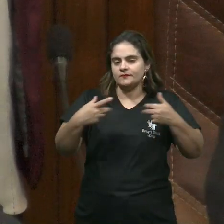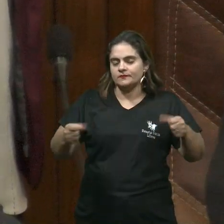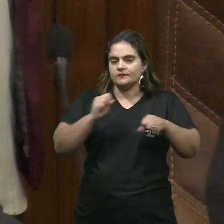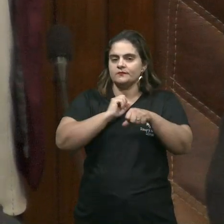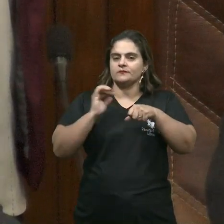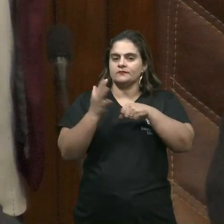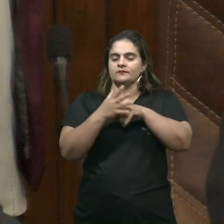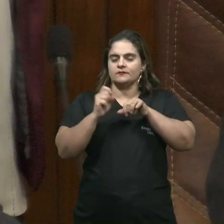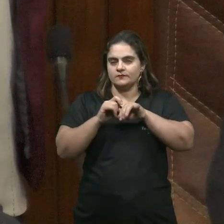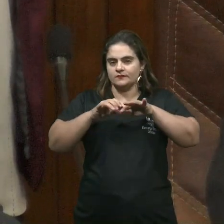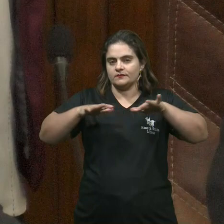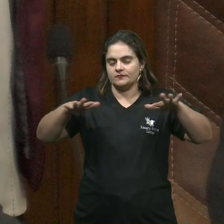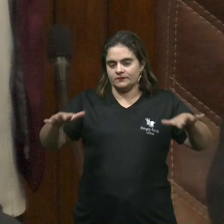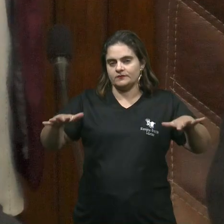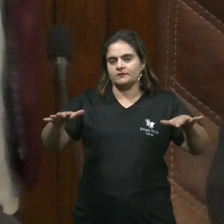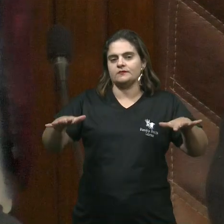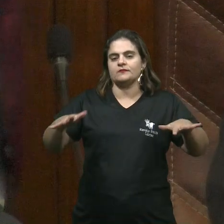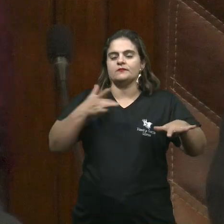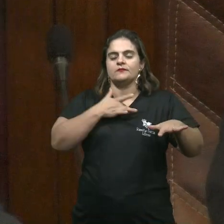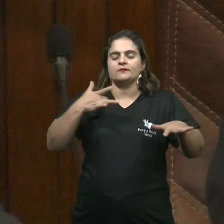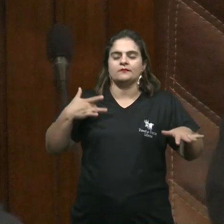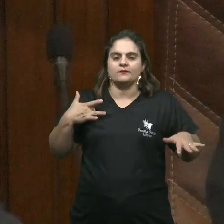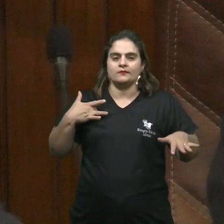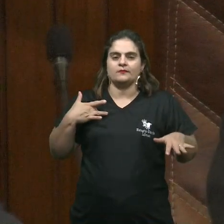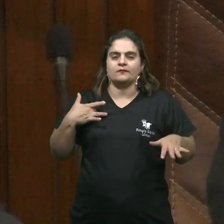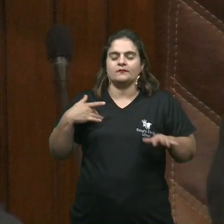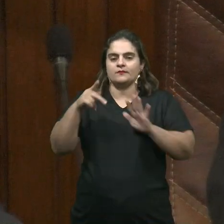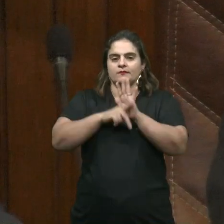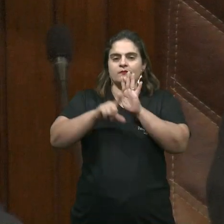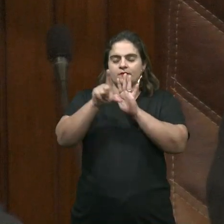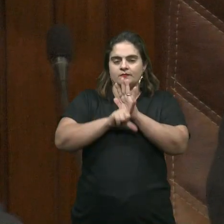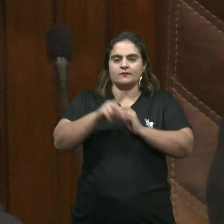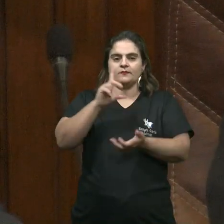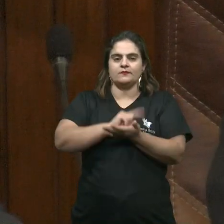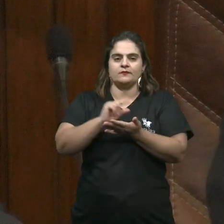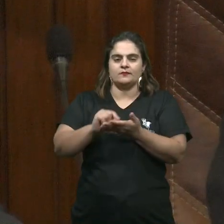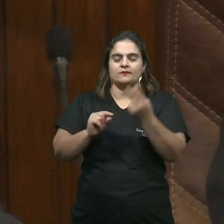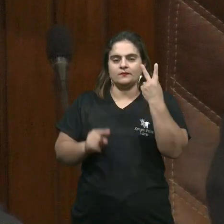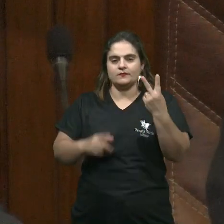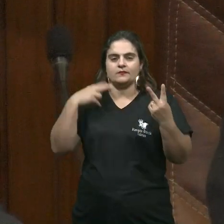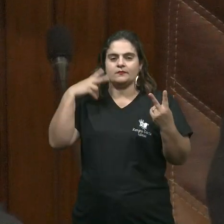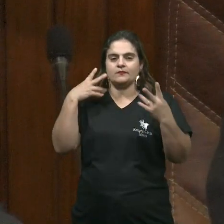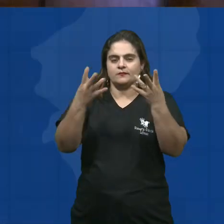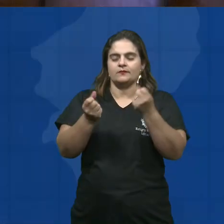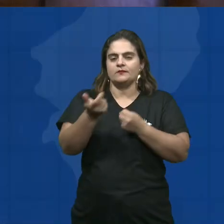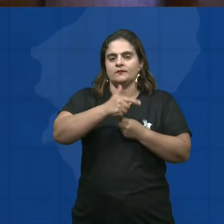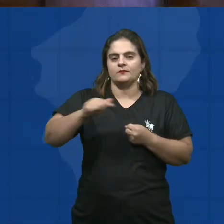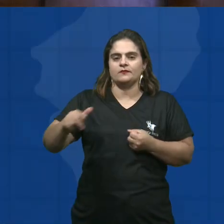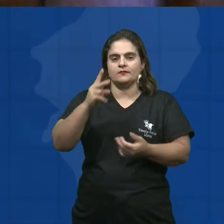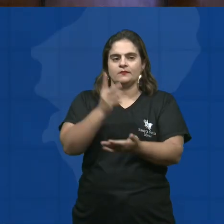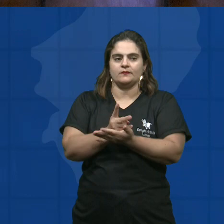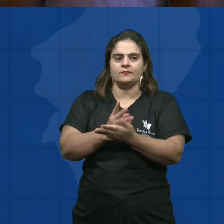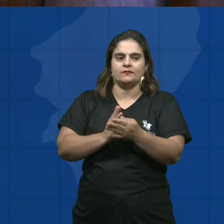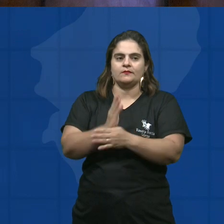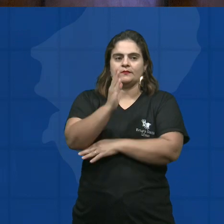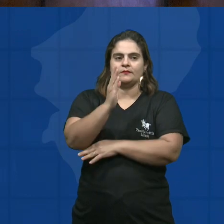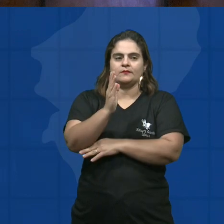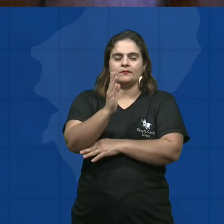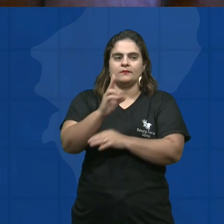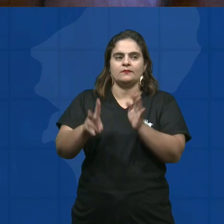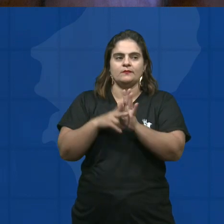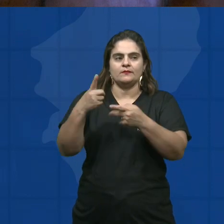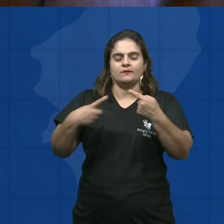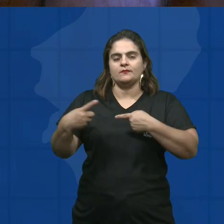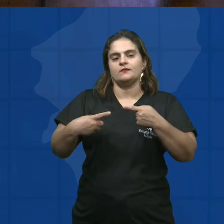coronavírus, medicamentos, insumos e equipamentos na área de saúde. O projeto é construído por dois artigos. Os senadores são favoráveis. Permaneçam como se encontram. Aprovado, aprovado pela